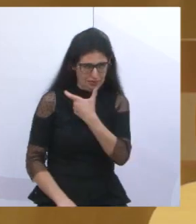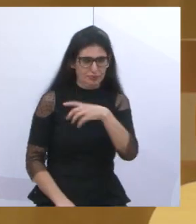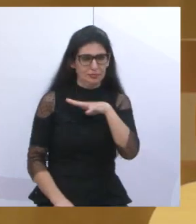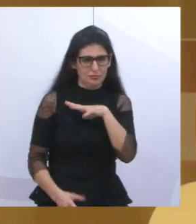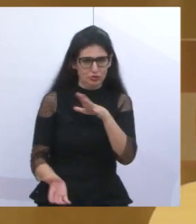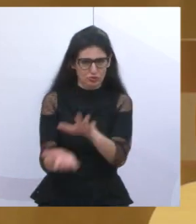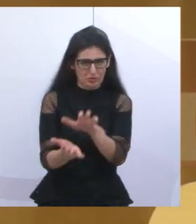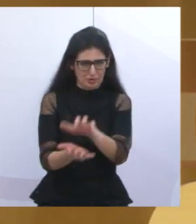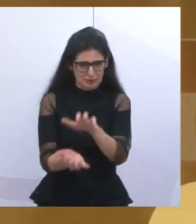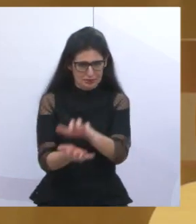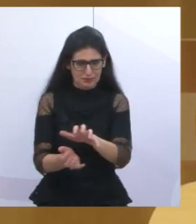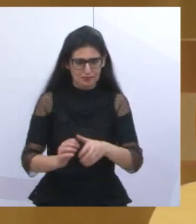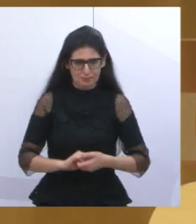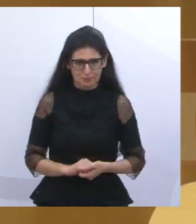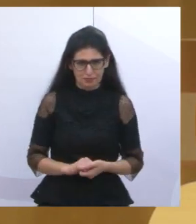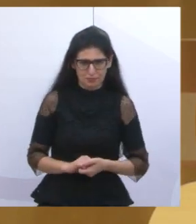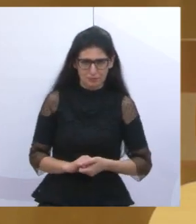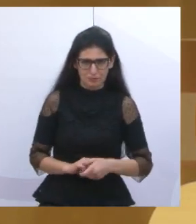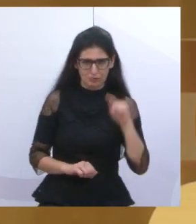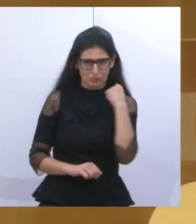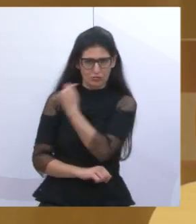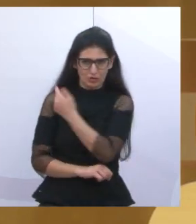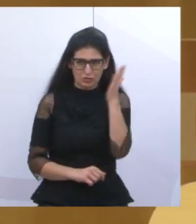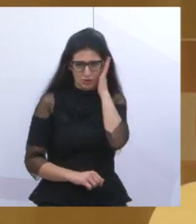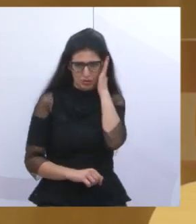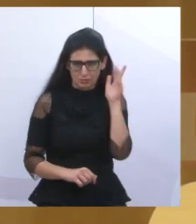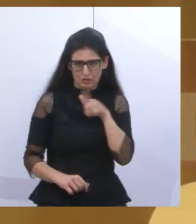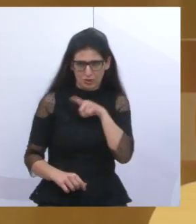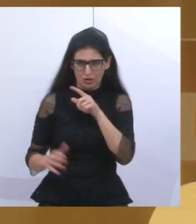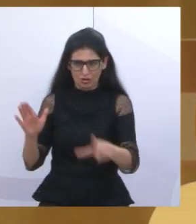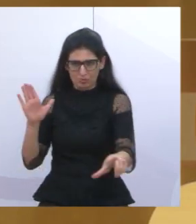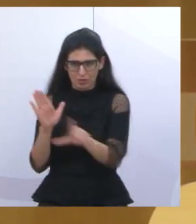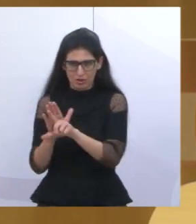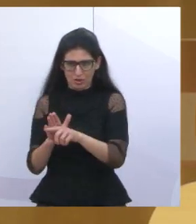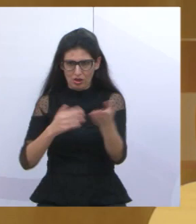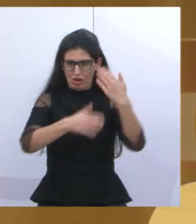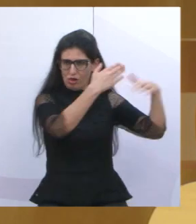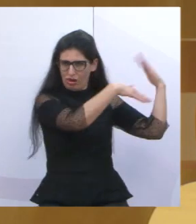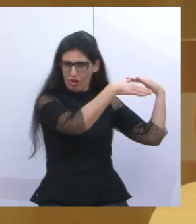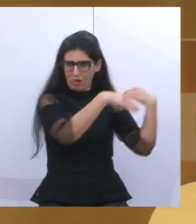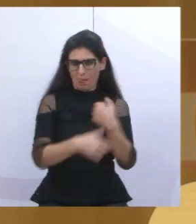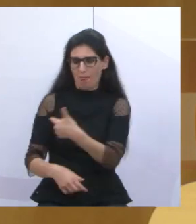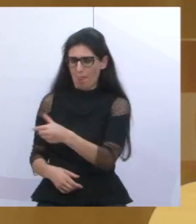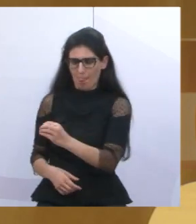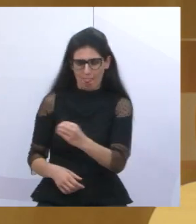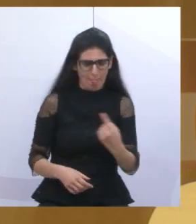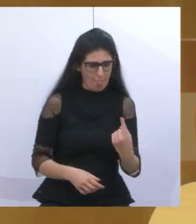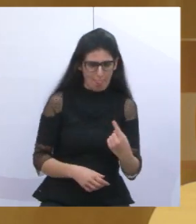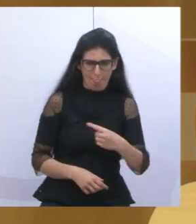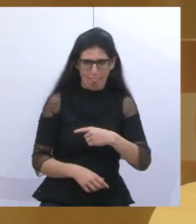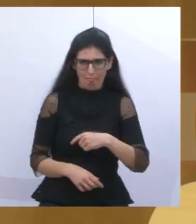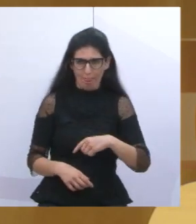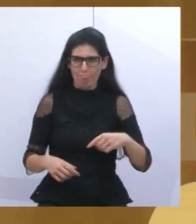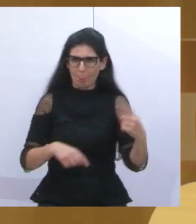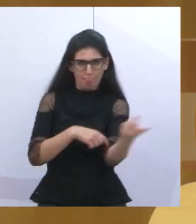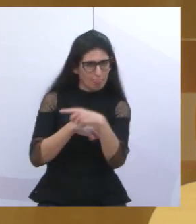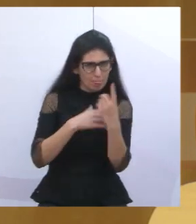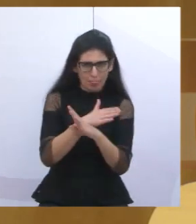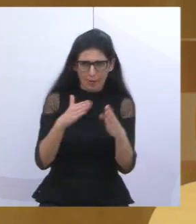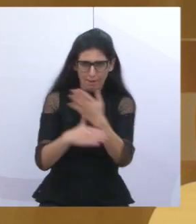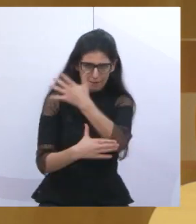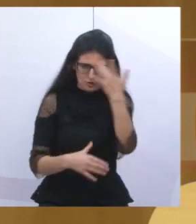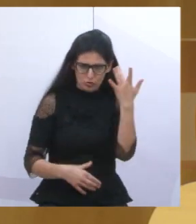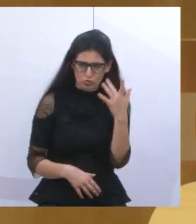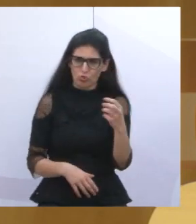Jacareí, né? A gente sabe que tem uma legislação desde 2001 que fala que todo loteador,